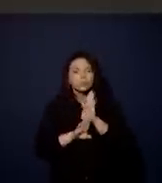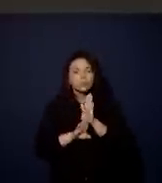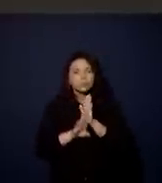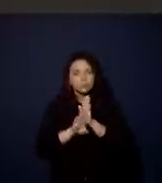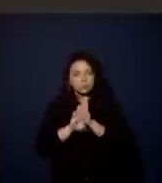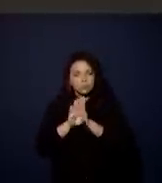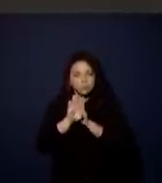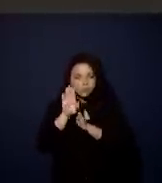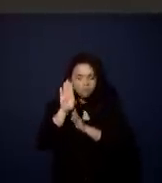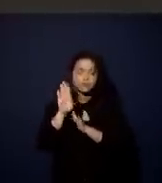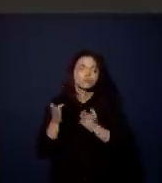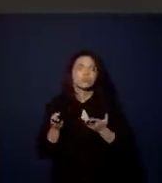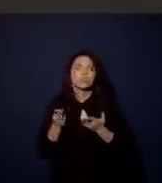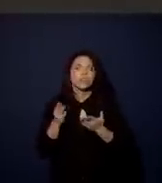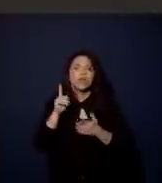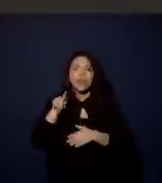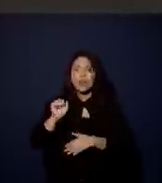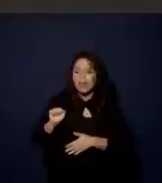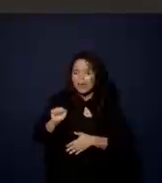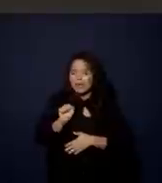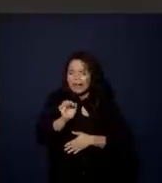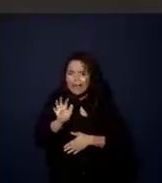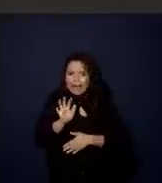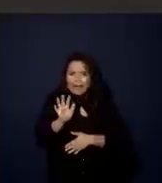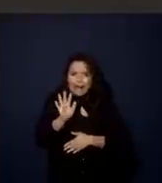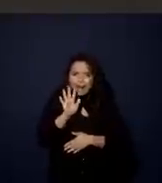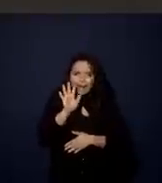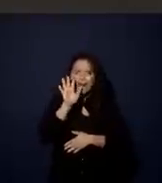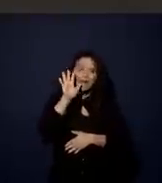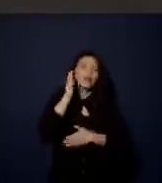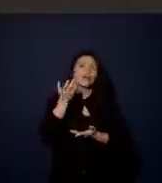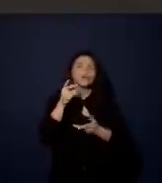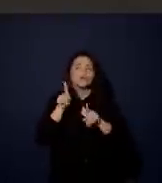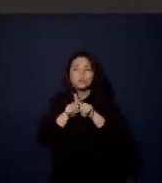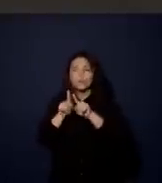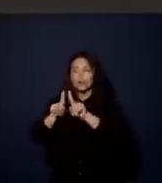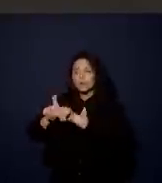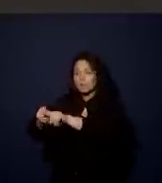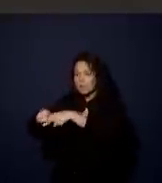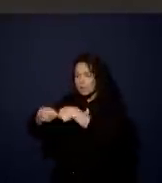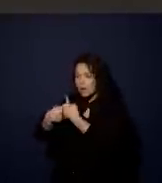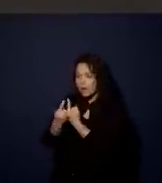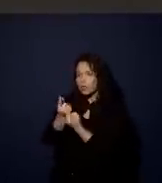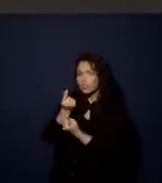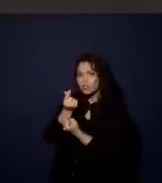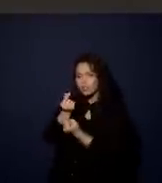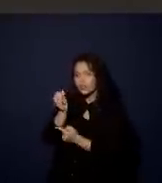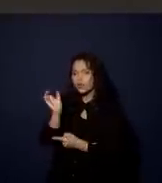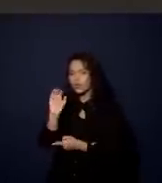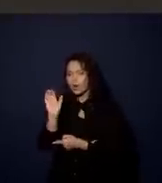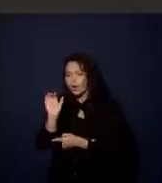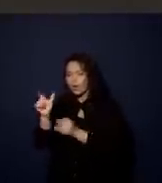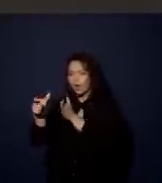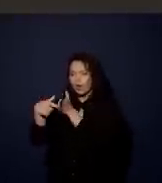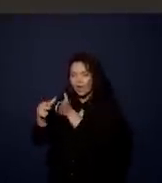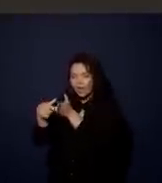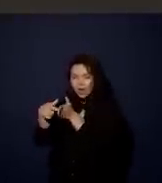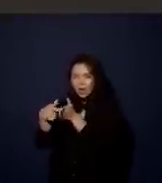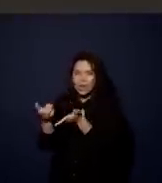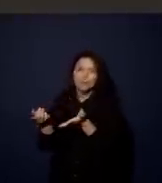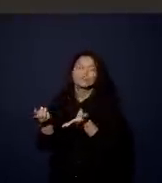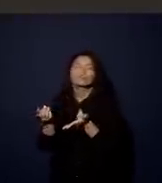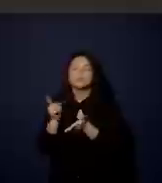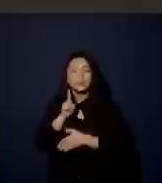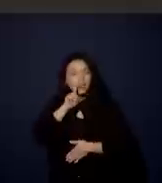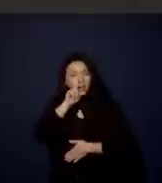eles ficam mais caros ainda não só porque eu juro de base aumentou mas também porque o risco